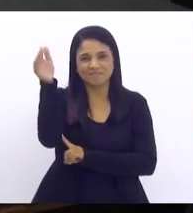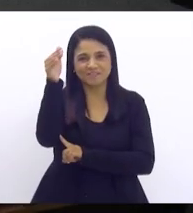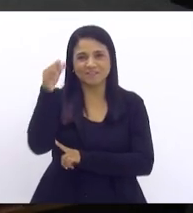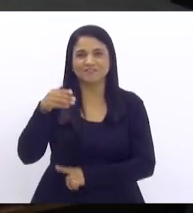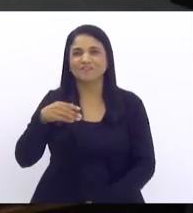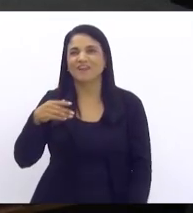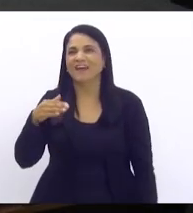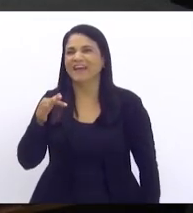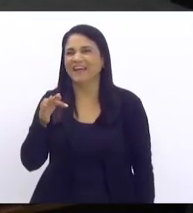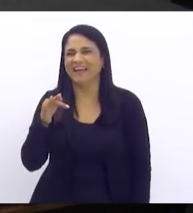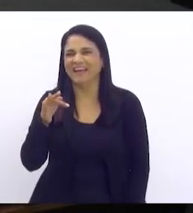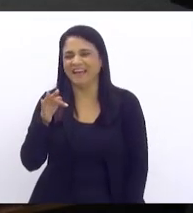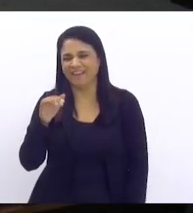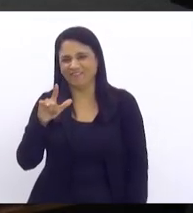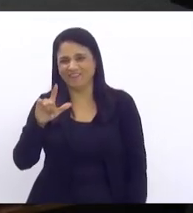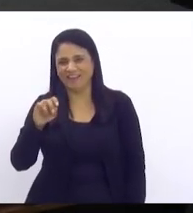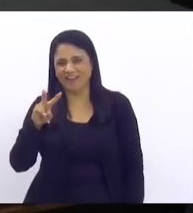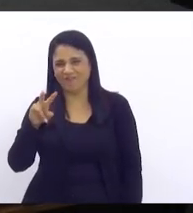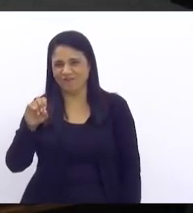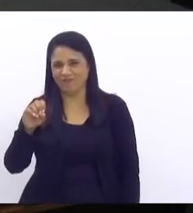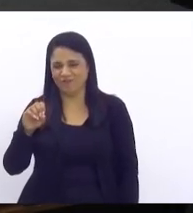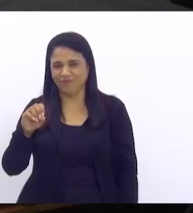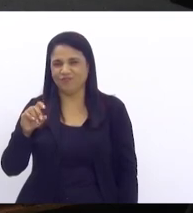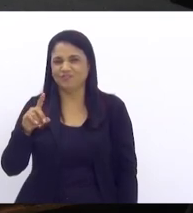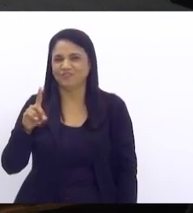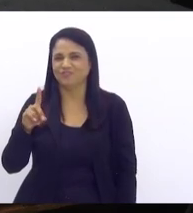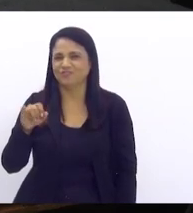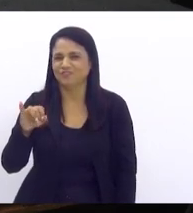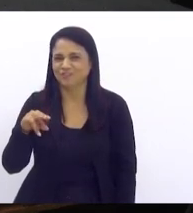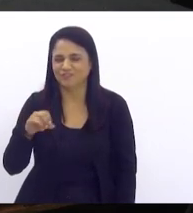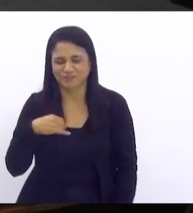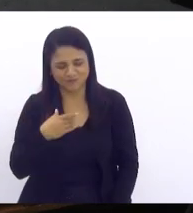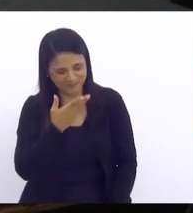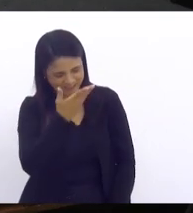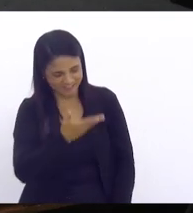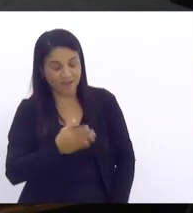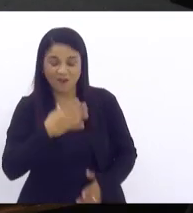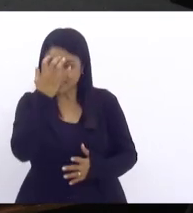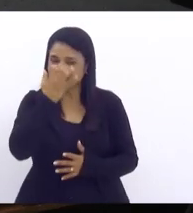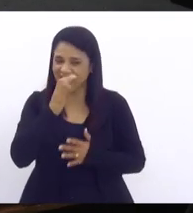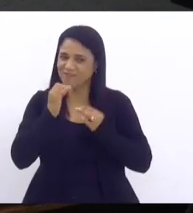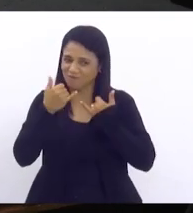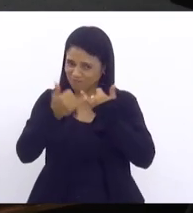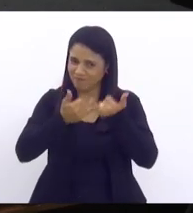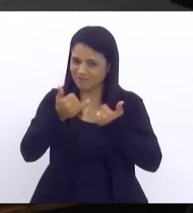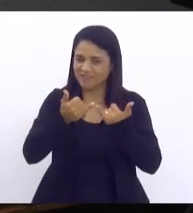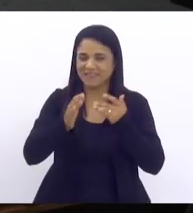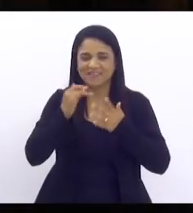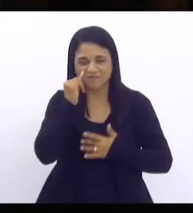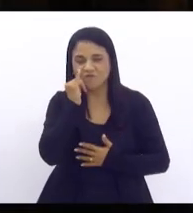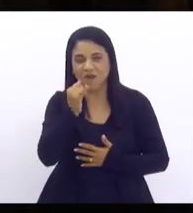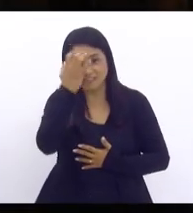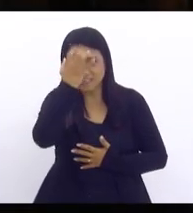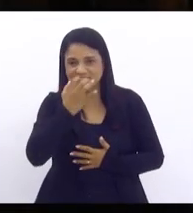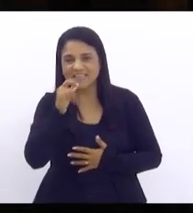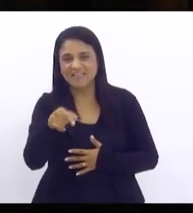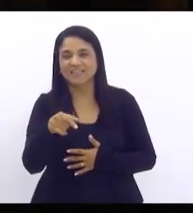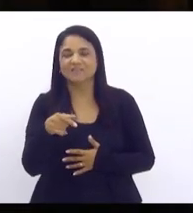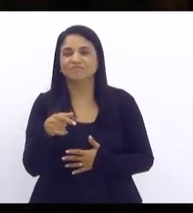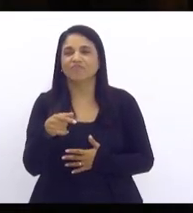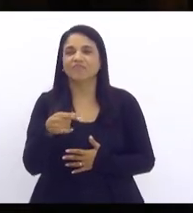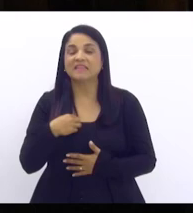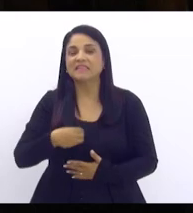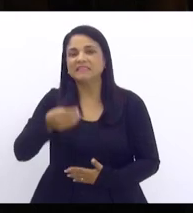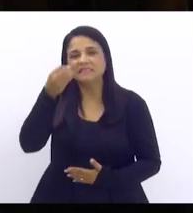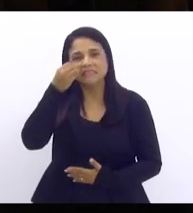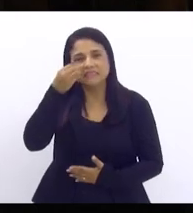Dino. Mas, assim, falando agora sério, né, que às vezes é melhor, deputado, às vezes tem situação que eu prefiro até tentar